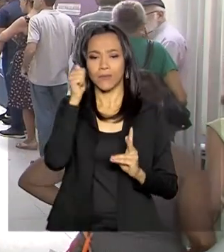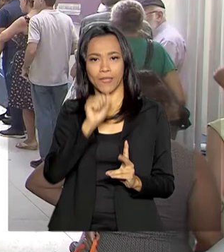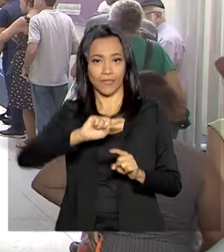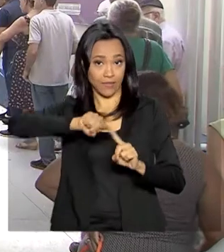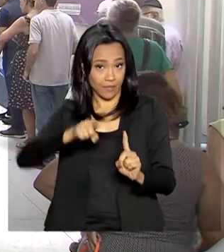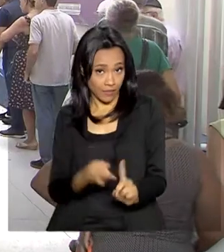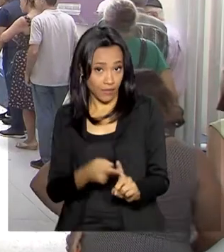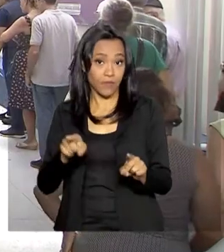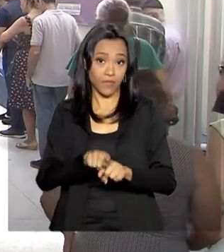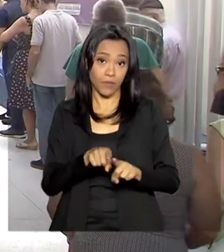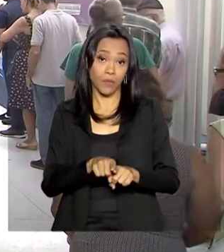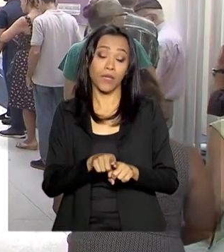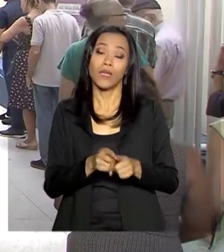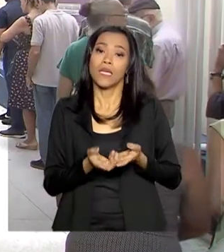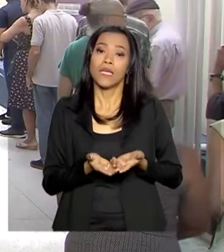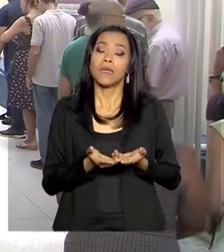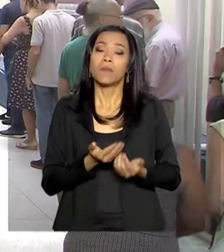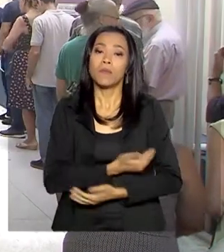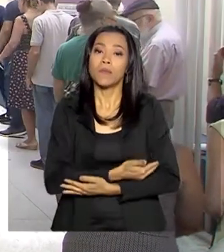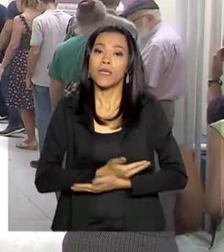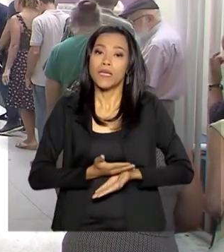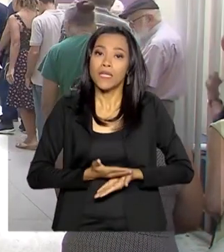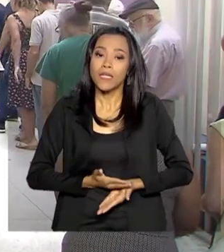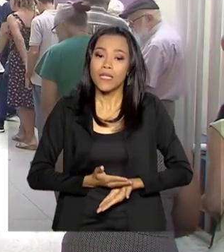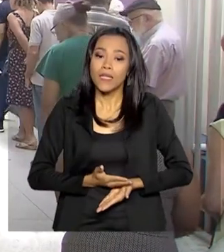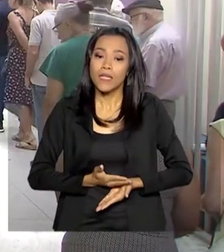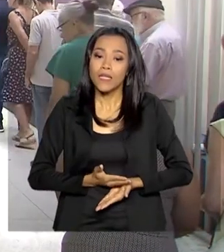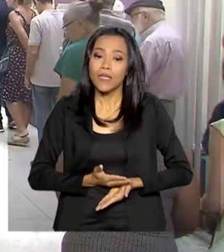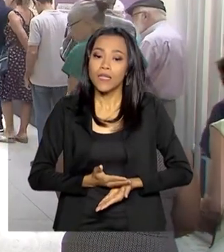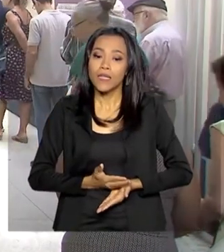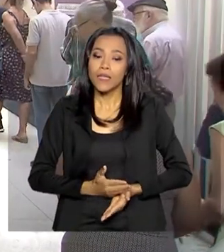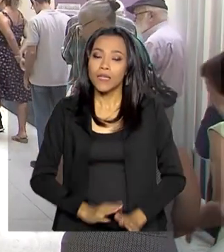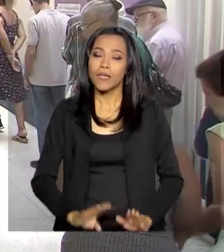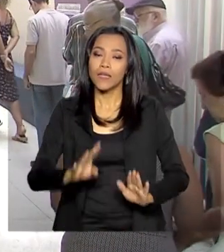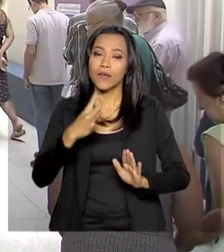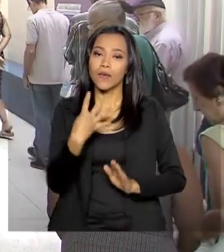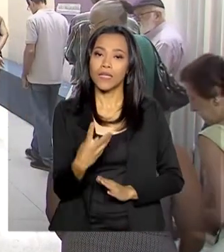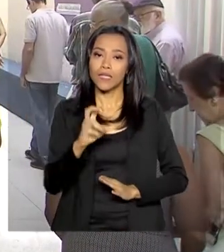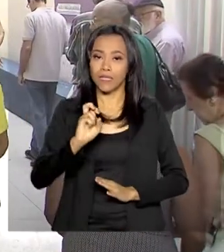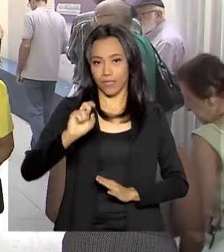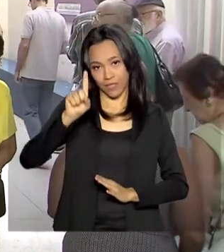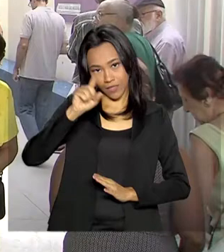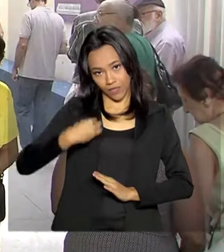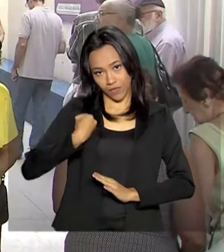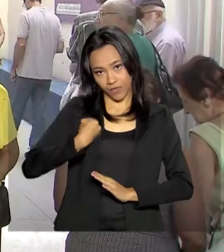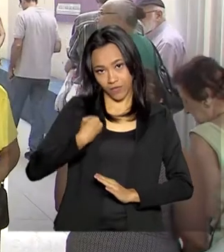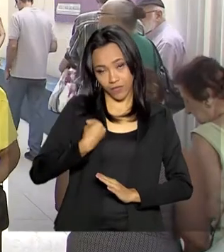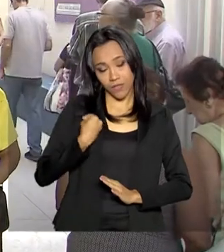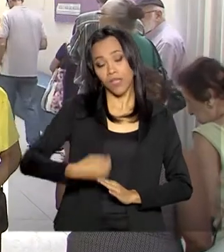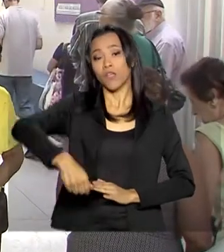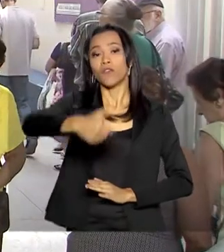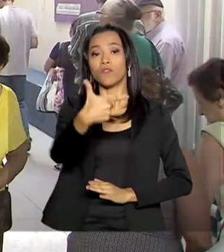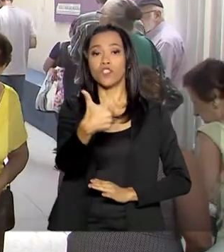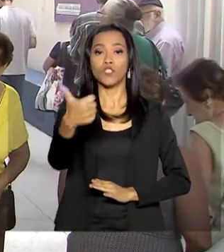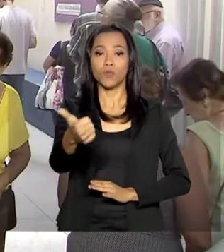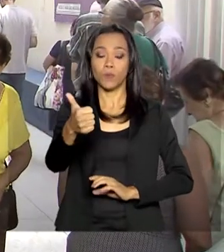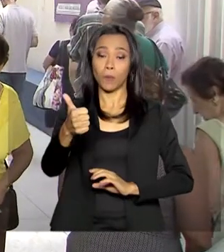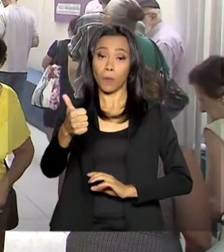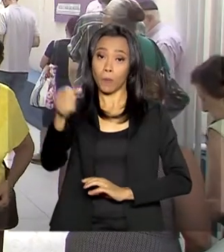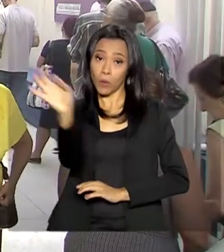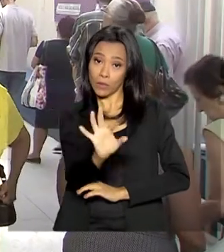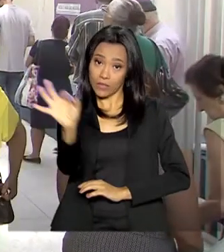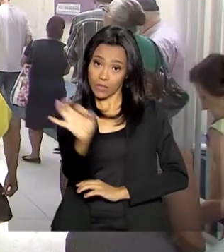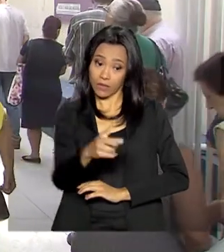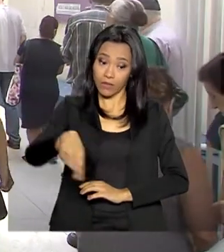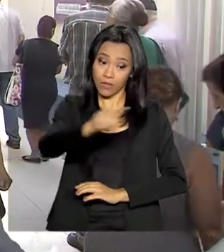e recém-nascidos com menos de 45 dias de vida. De acordo com o Ministério da Saúde, cerca de 21% desse